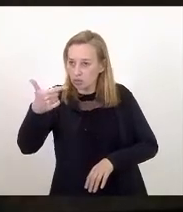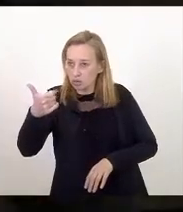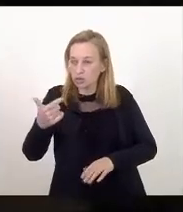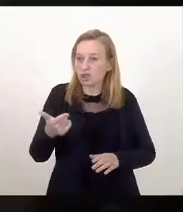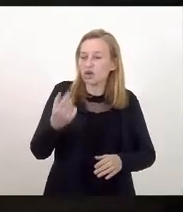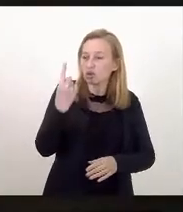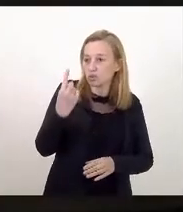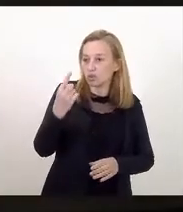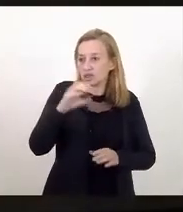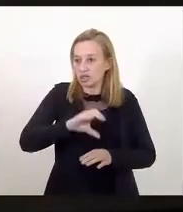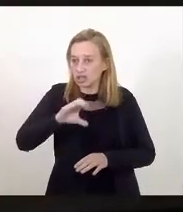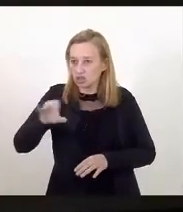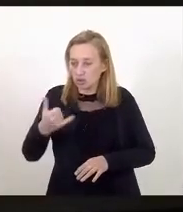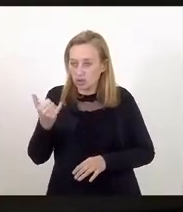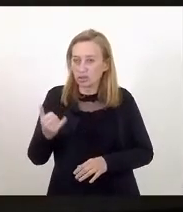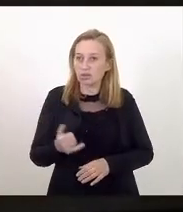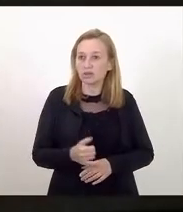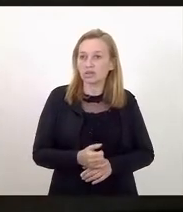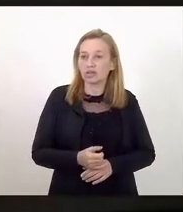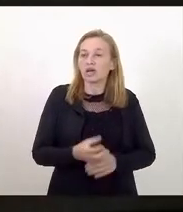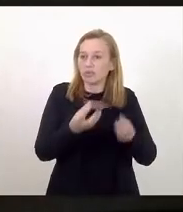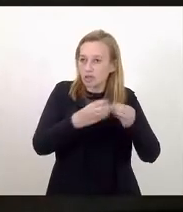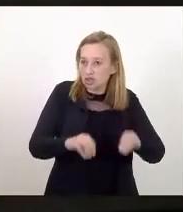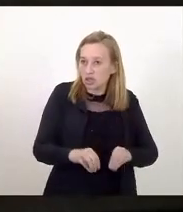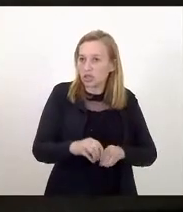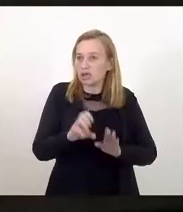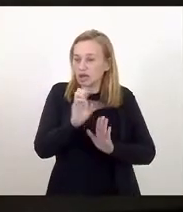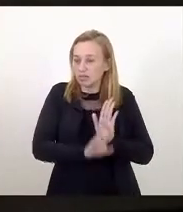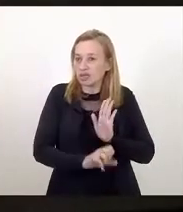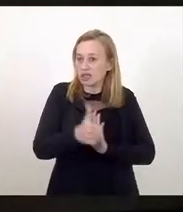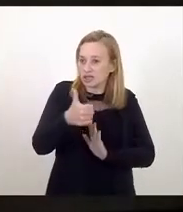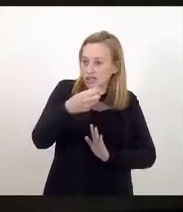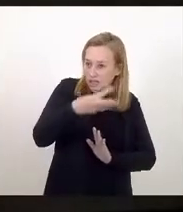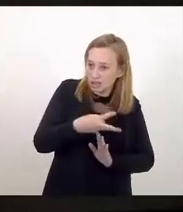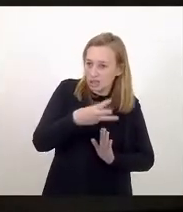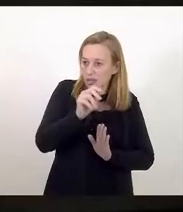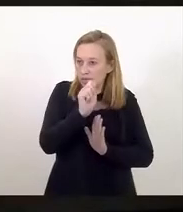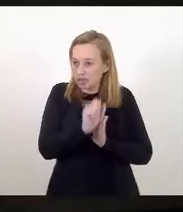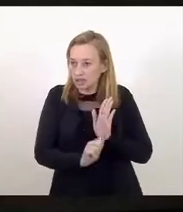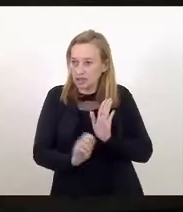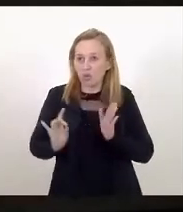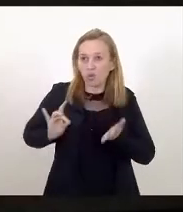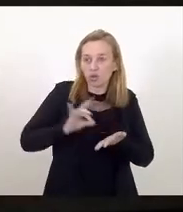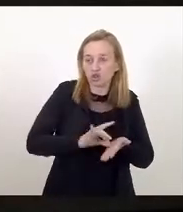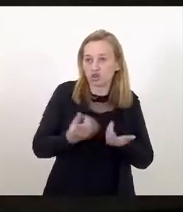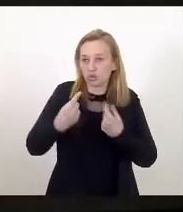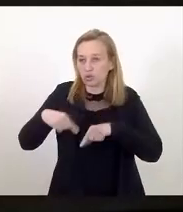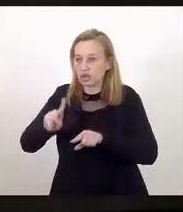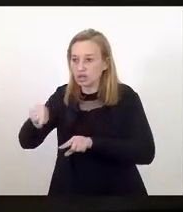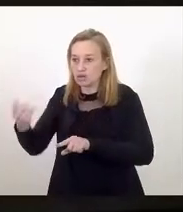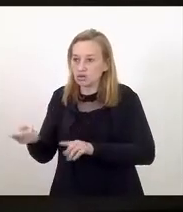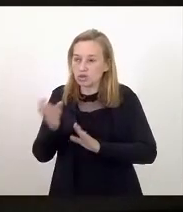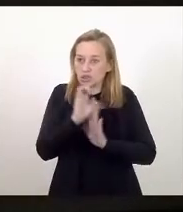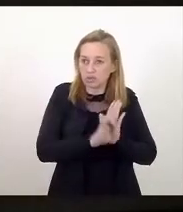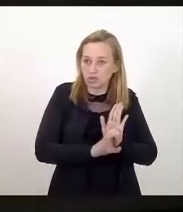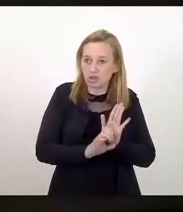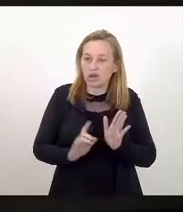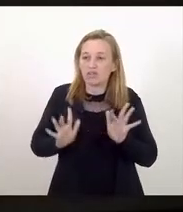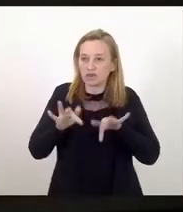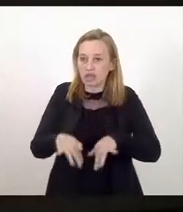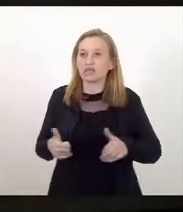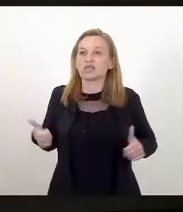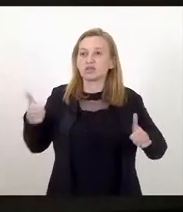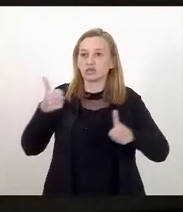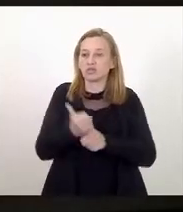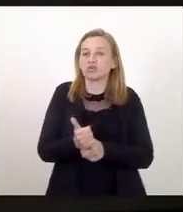CCJ, pela prejudicabilidade à emenda 13 pela redação original, contrária às demais emendas, concluindo por